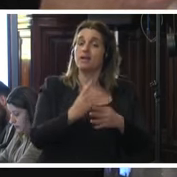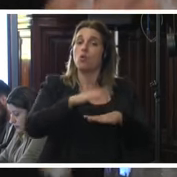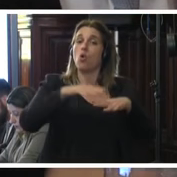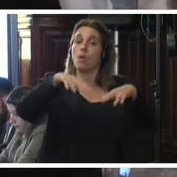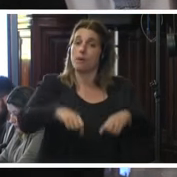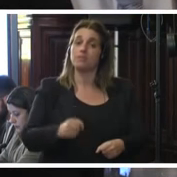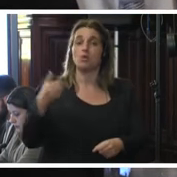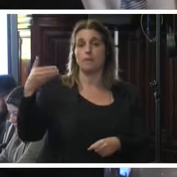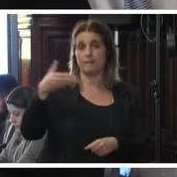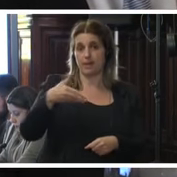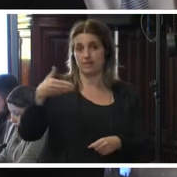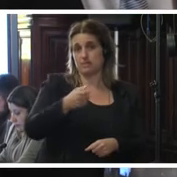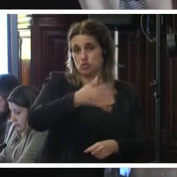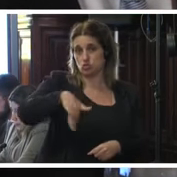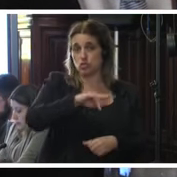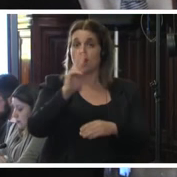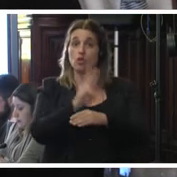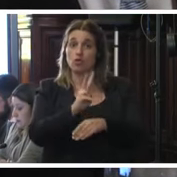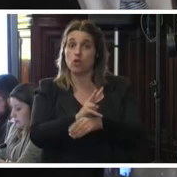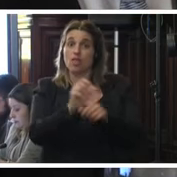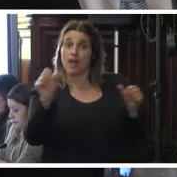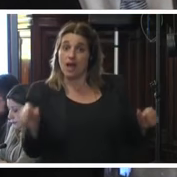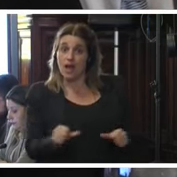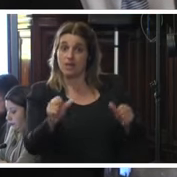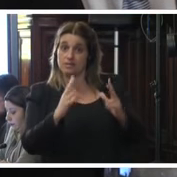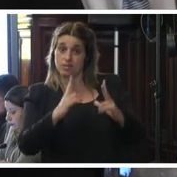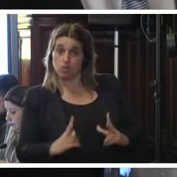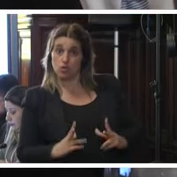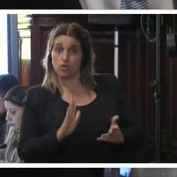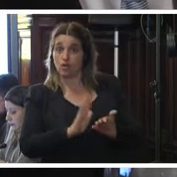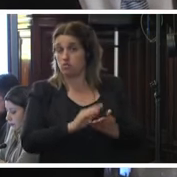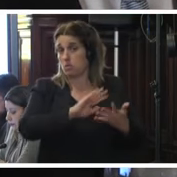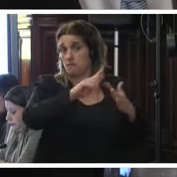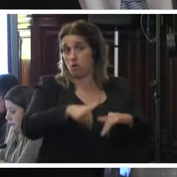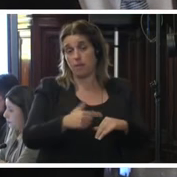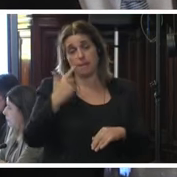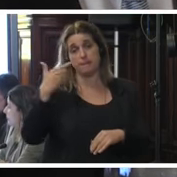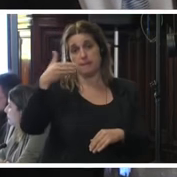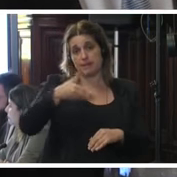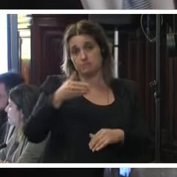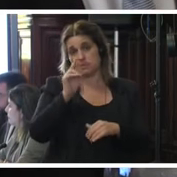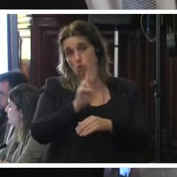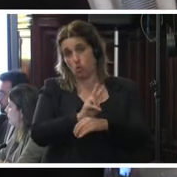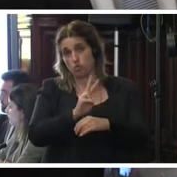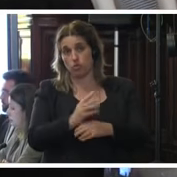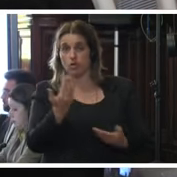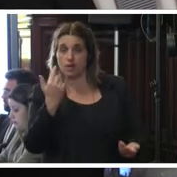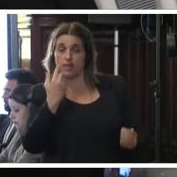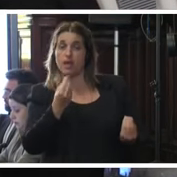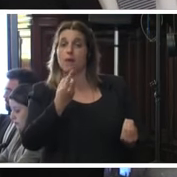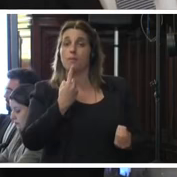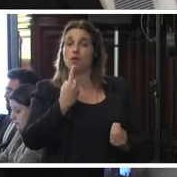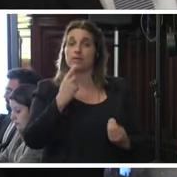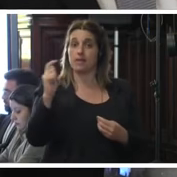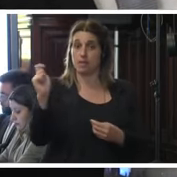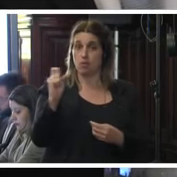monitoramento das suas ações por meio dos mecanismos de participação e controle social da política pública. O Plano Juventude